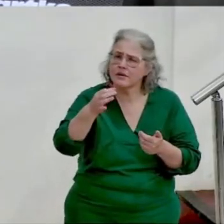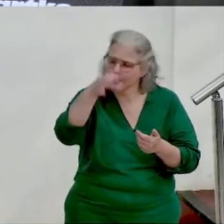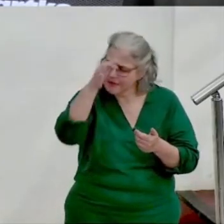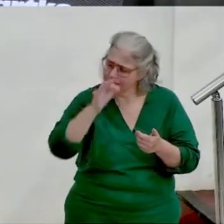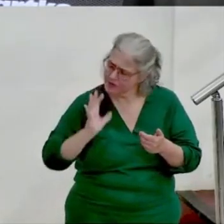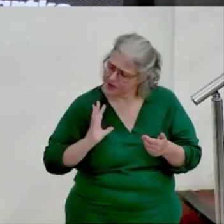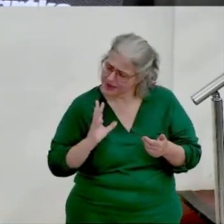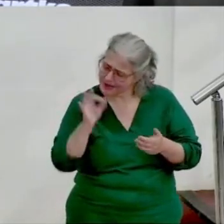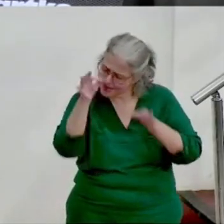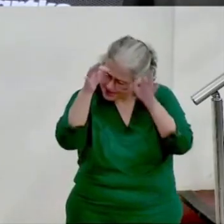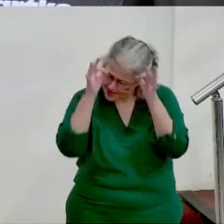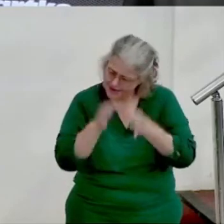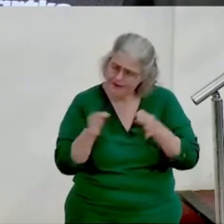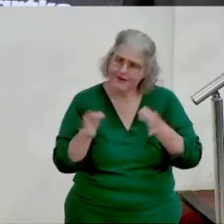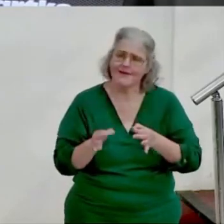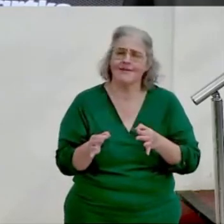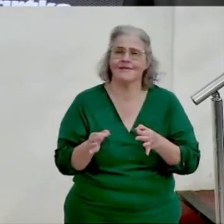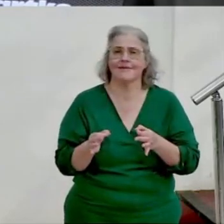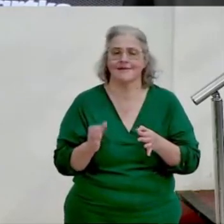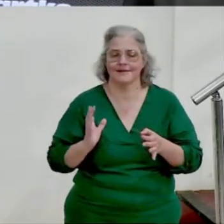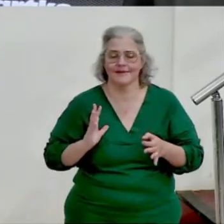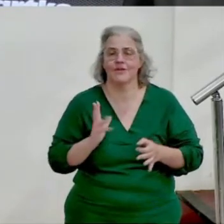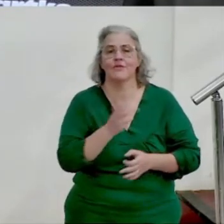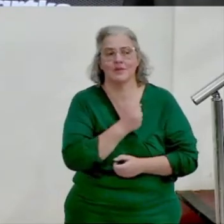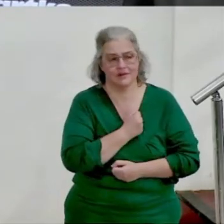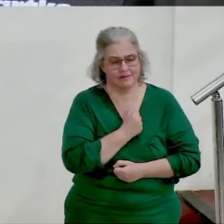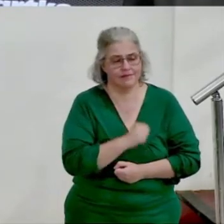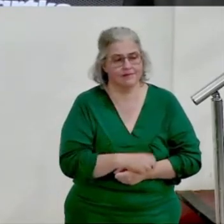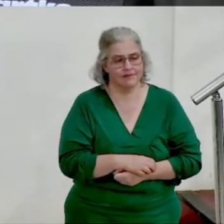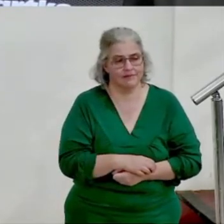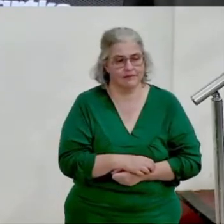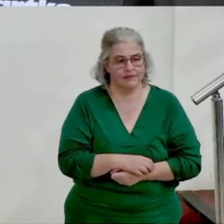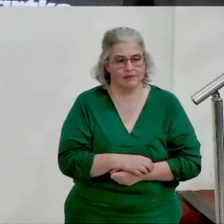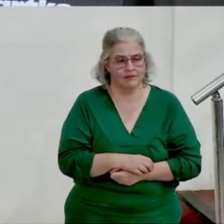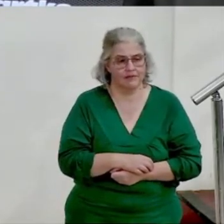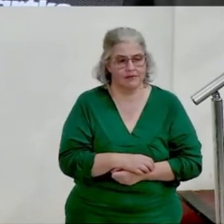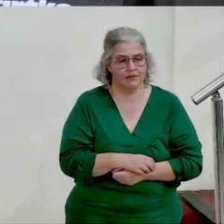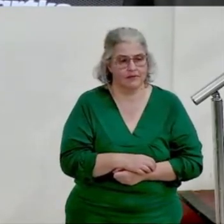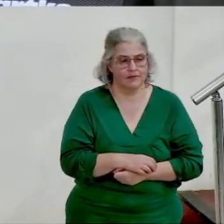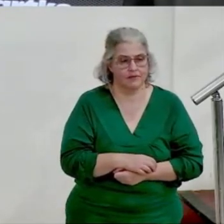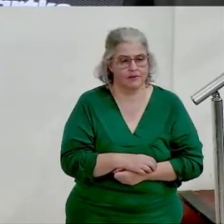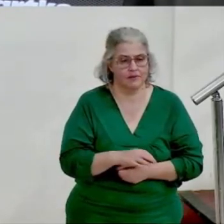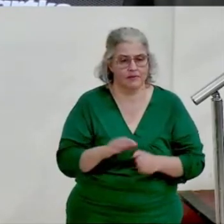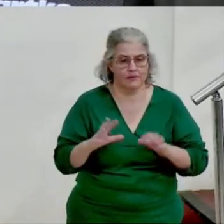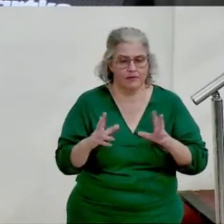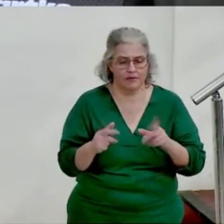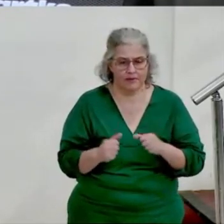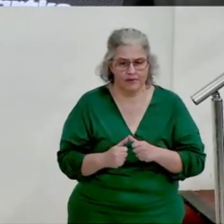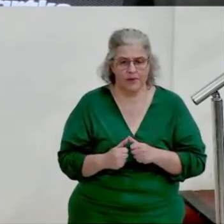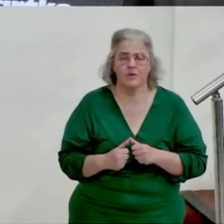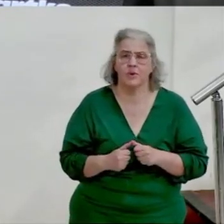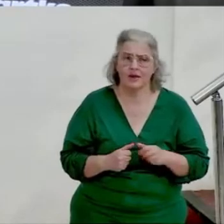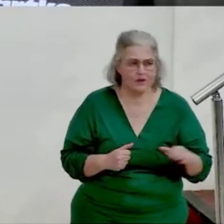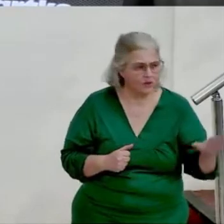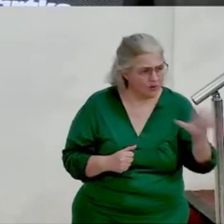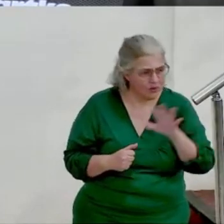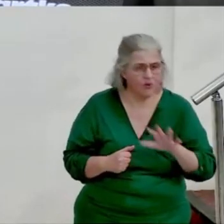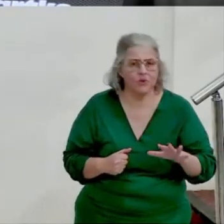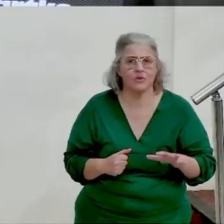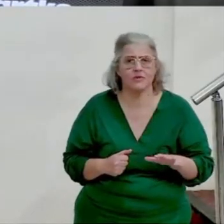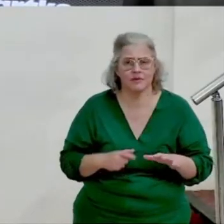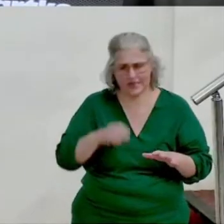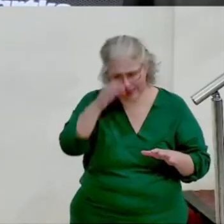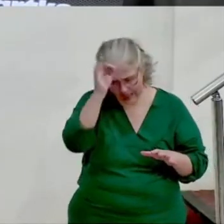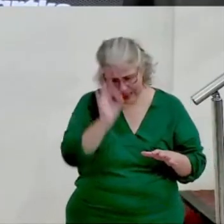Surpreendentemente ou não, quase nenhum tem. Quase nenhum tem certeza da sua